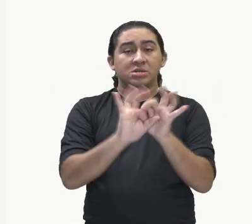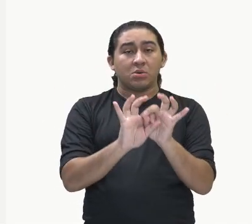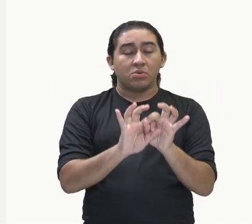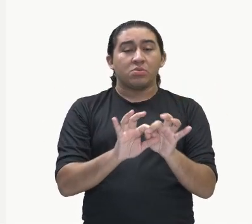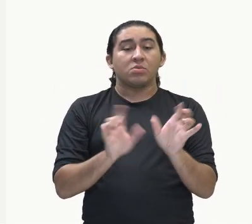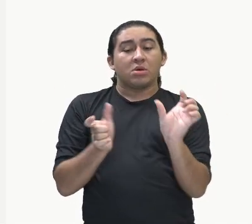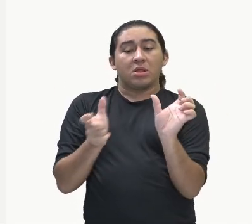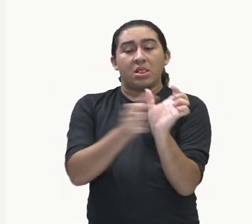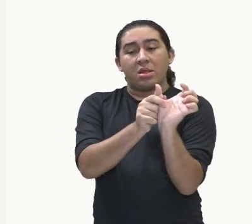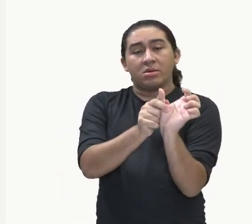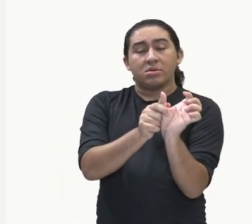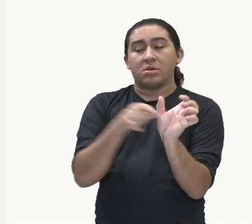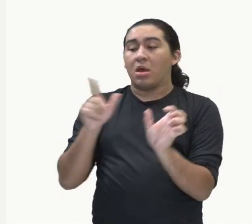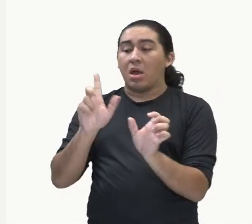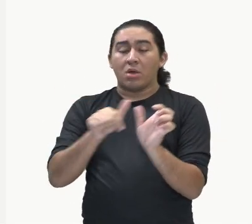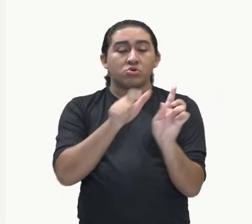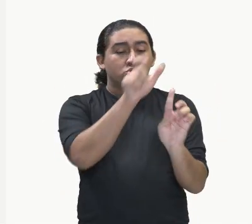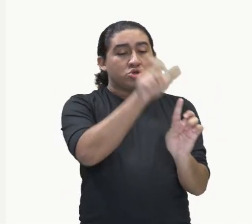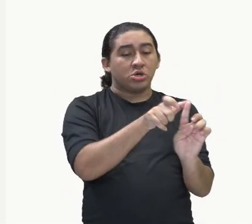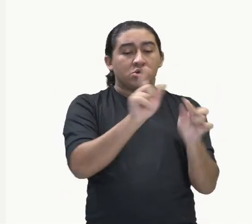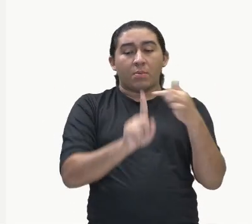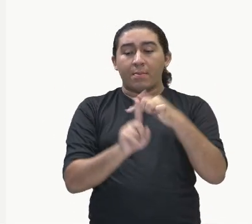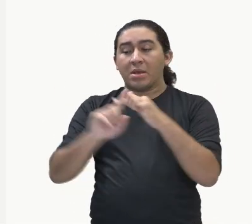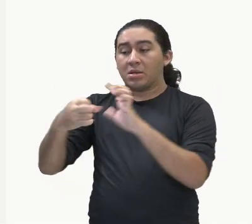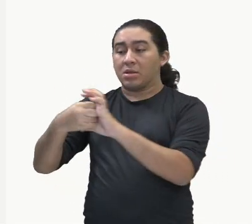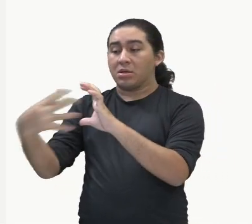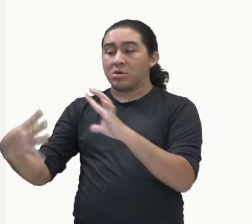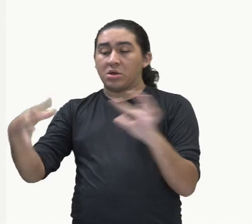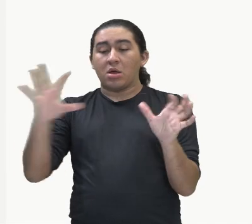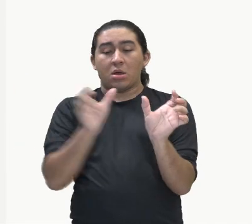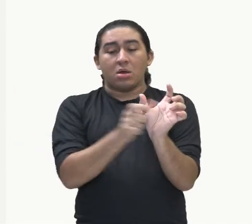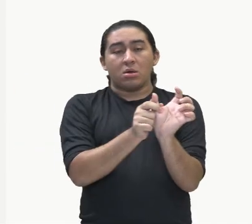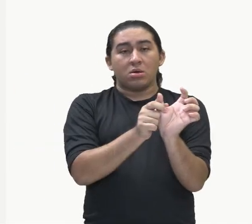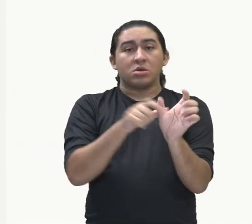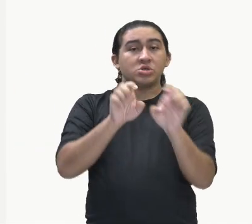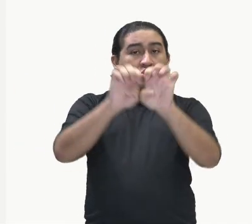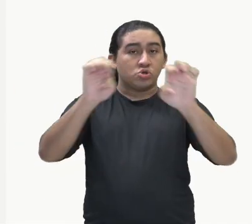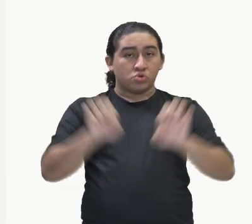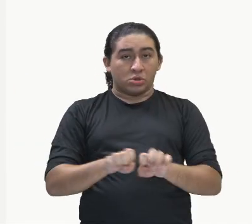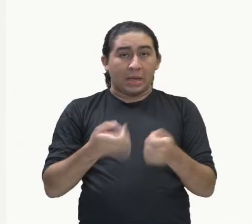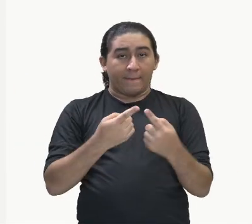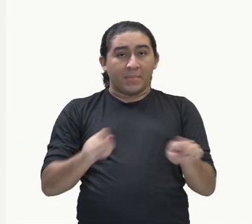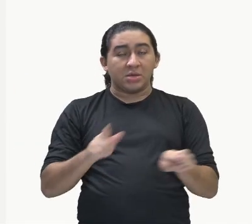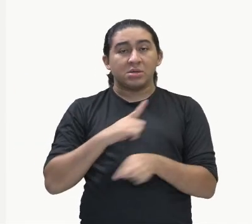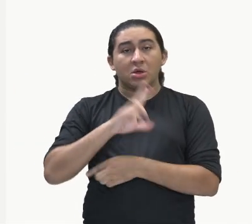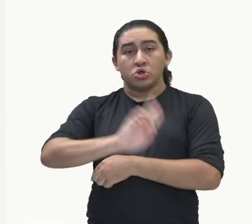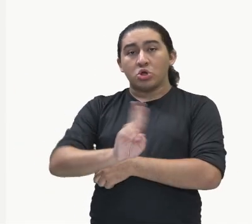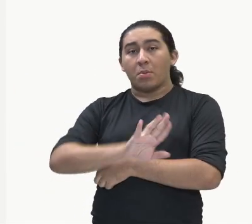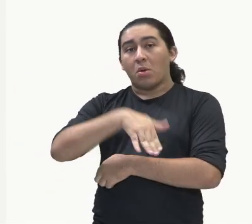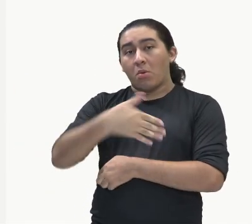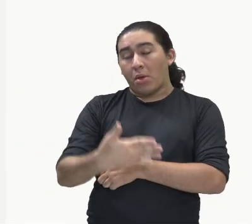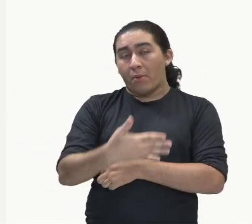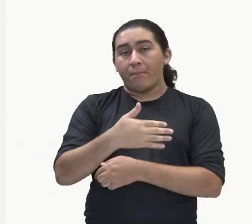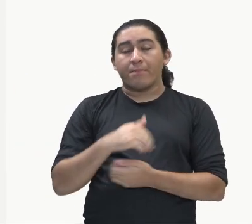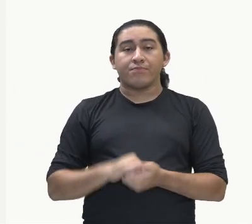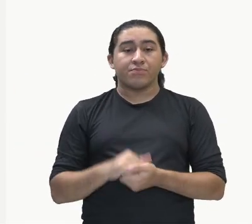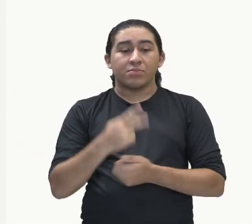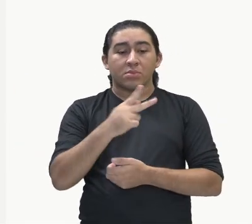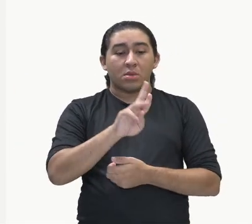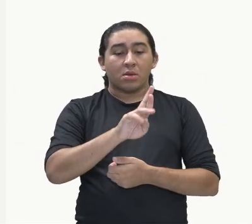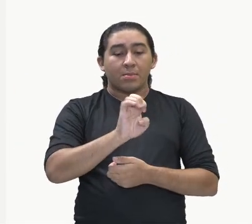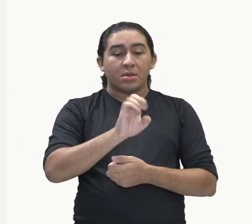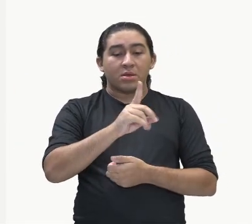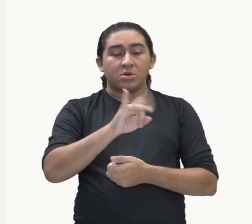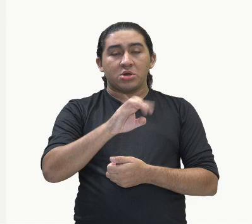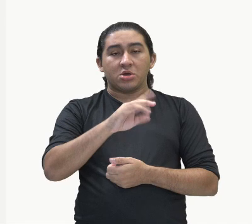liga sempre o sujeito à sua qualidade, que numa estrutura gramatical tem o nome de predicativo do